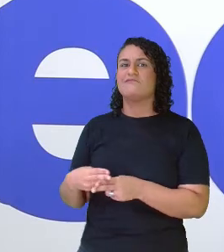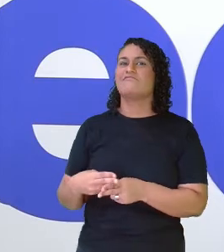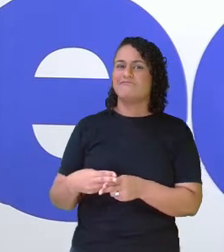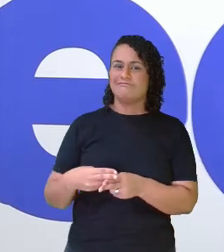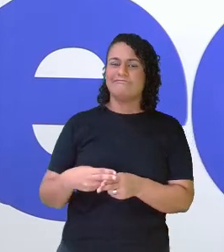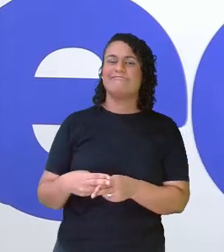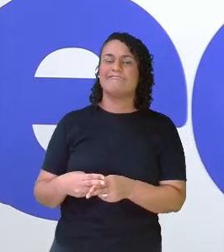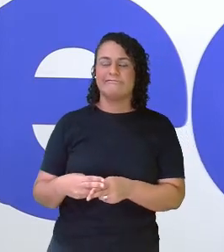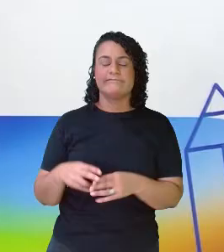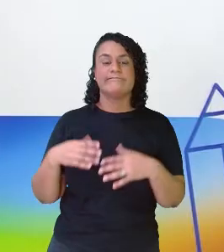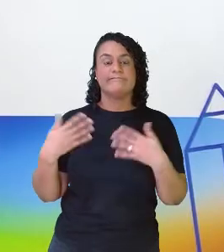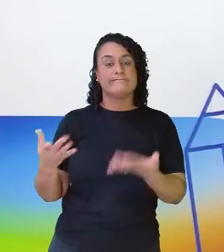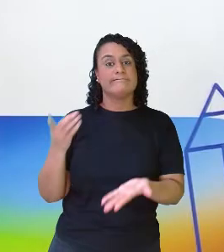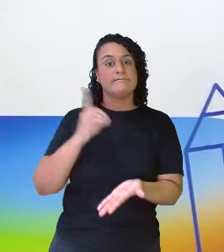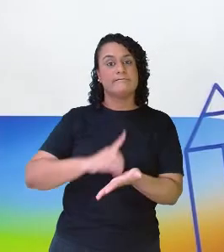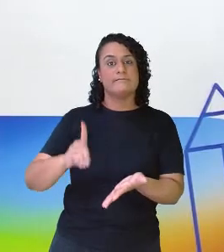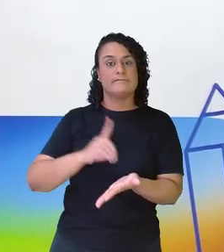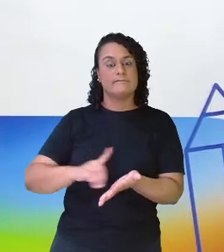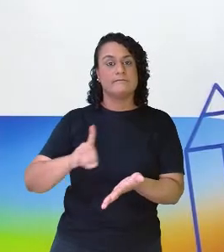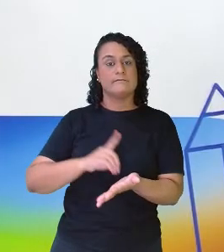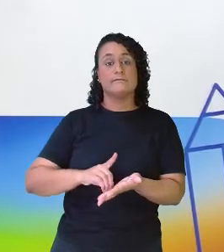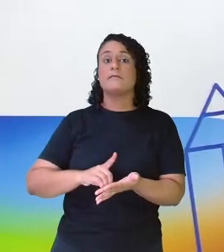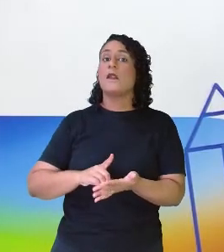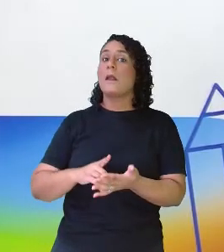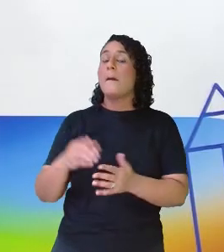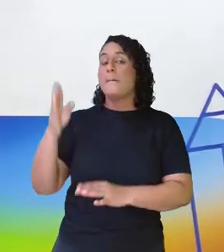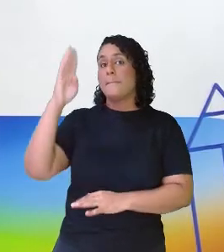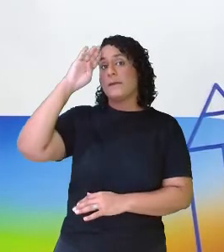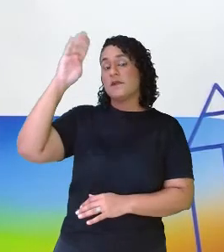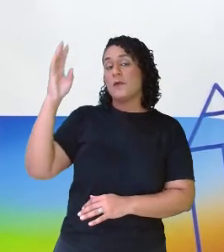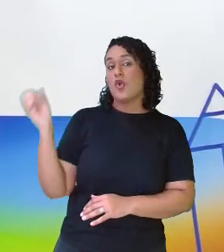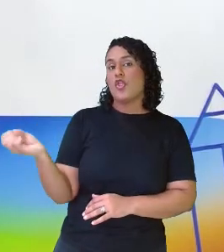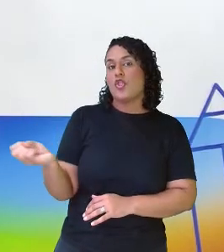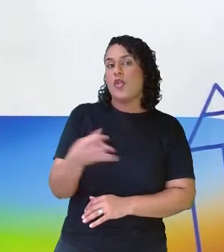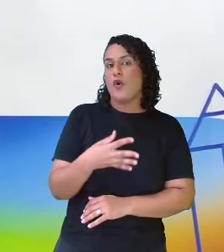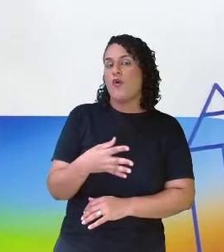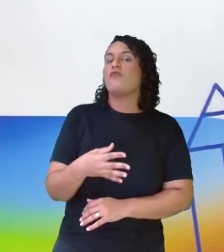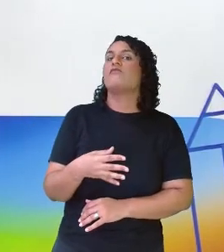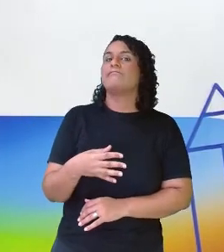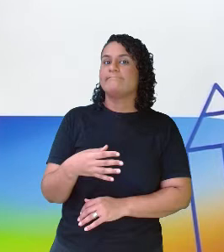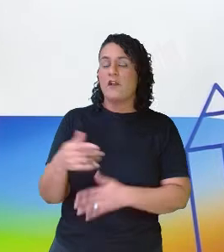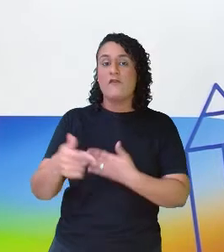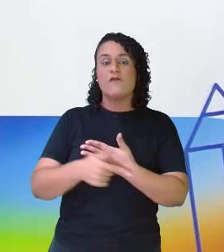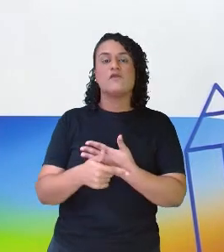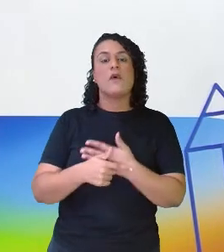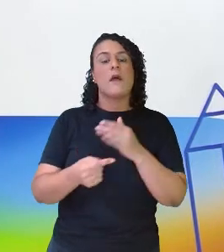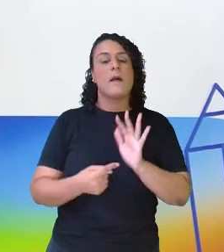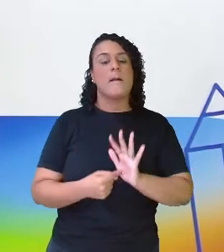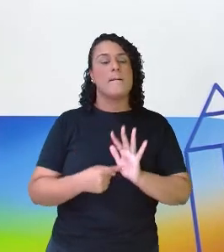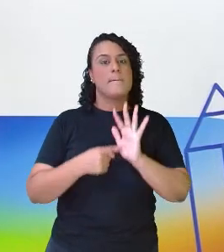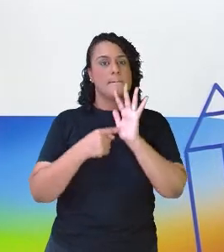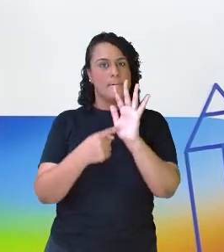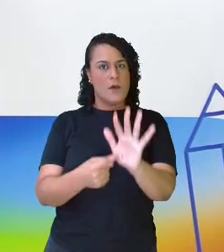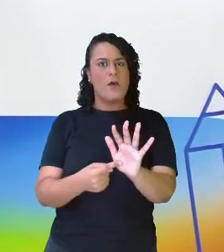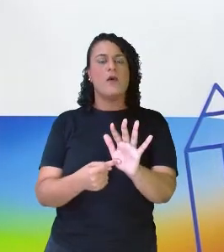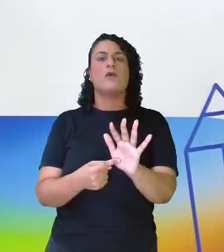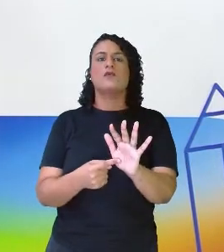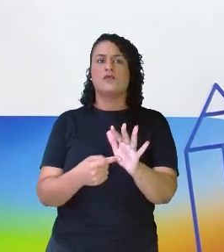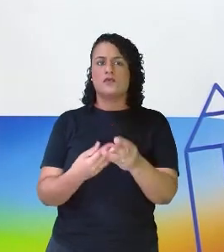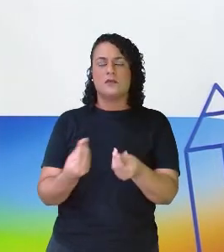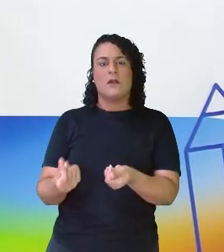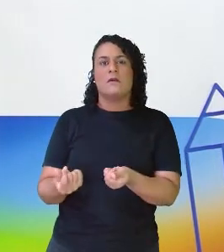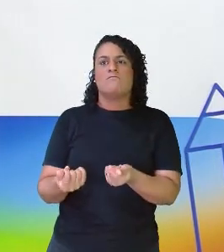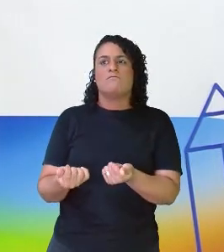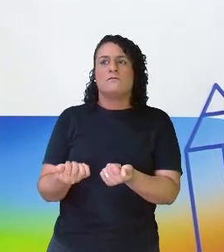isso. Então, esses dicionários, novos principalmente, eles tendem a fazer isso. Eles mostram a forma coloquial, a forma corriqueira que